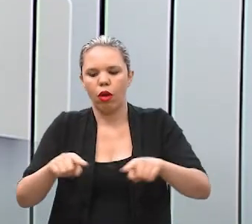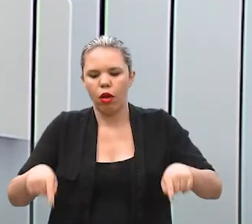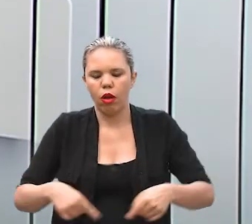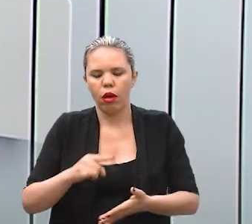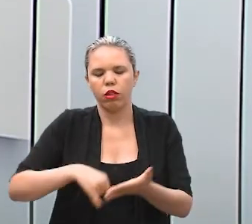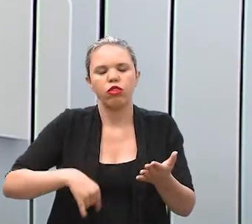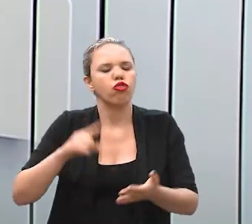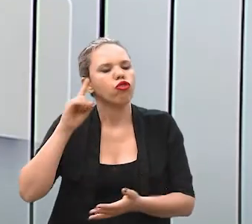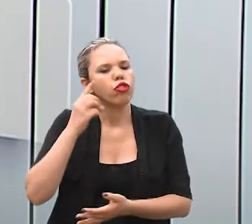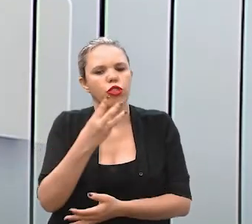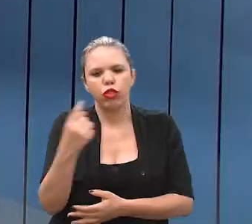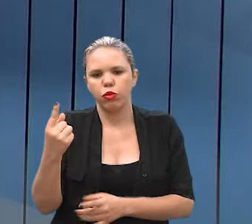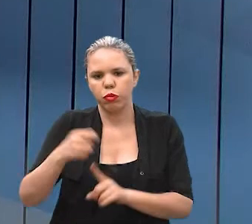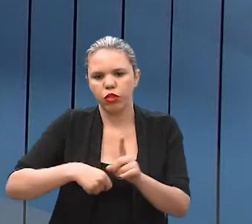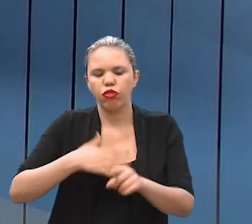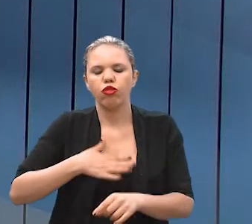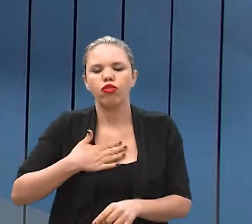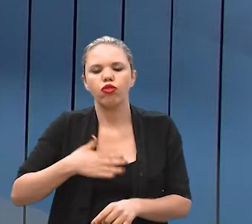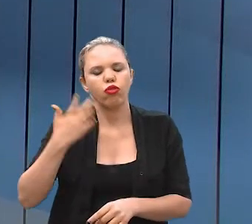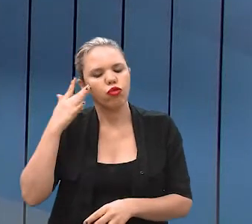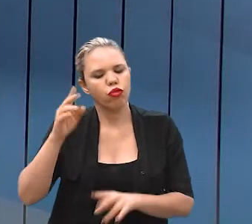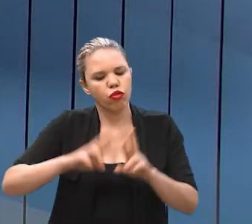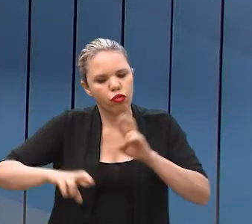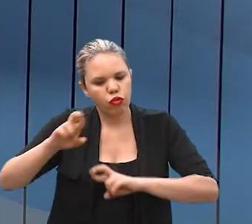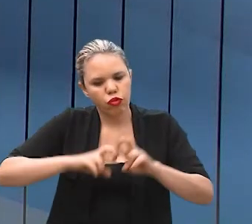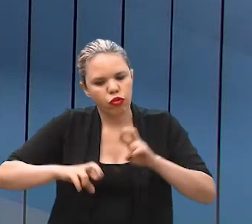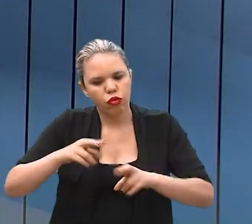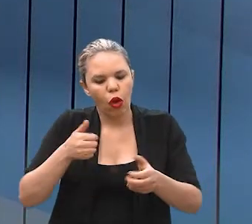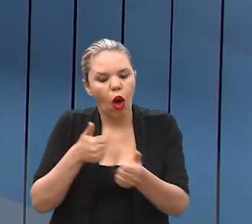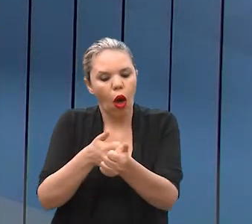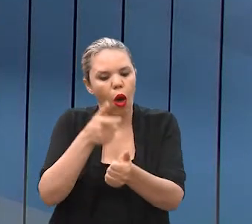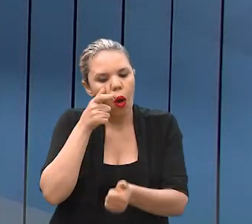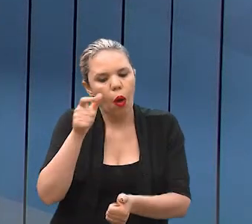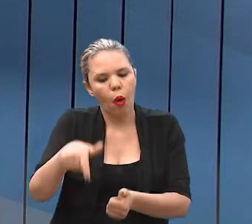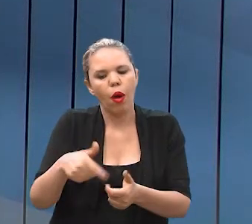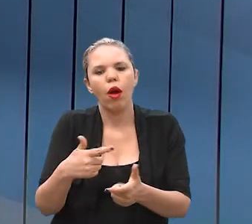Queria que você analisasse essa situação, já que o senhor também está acompanhando.